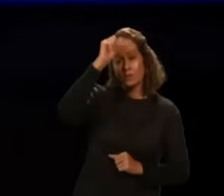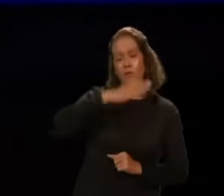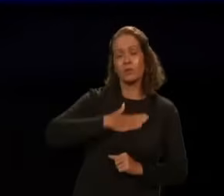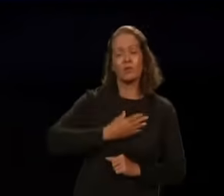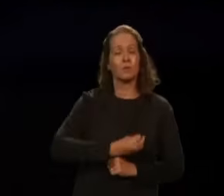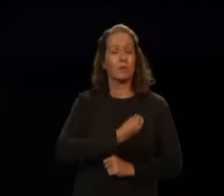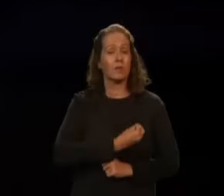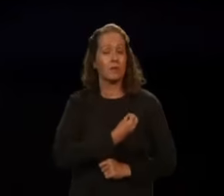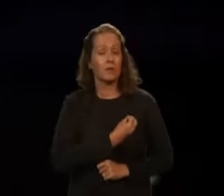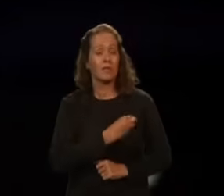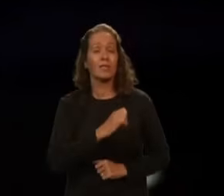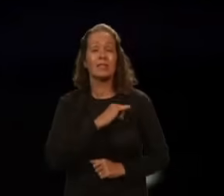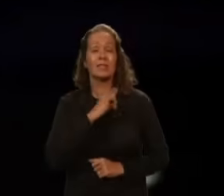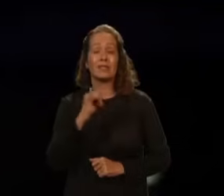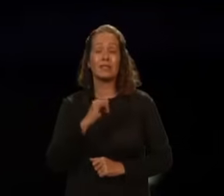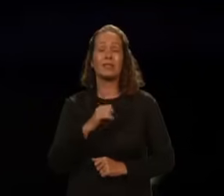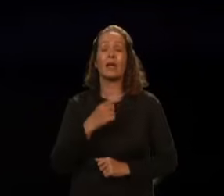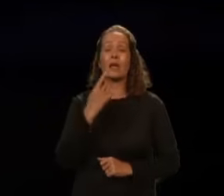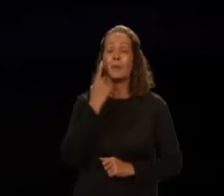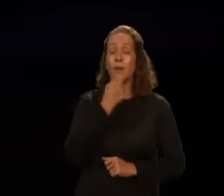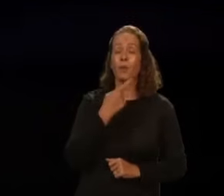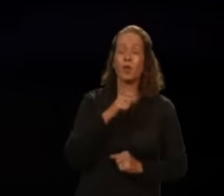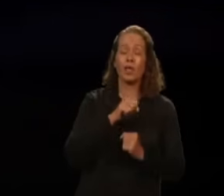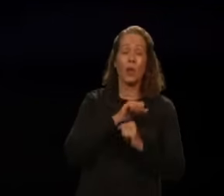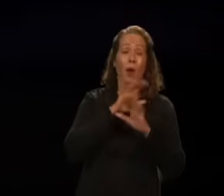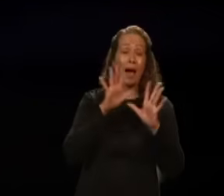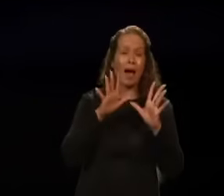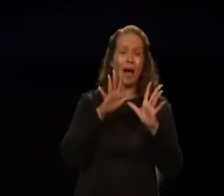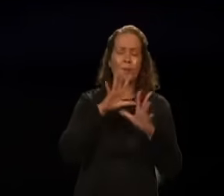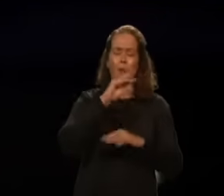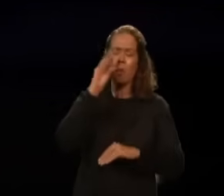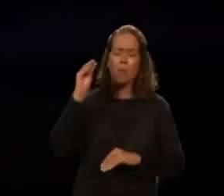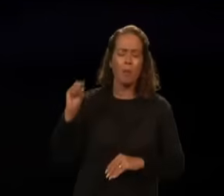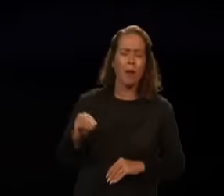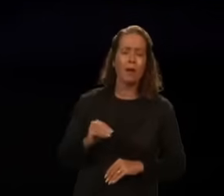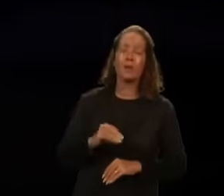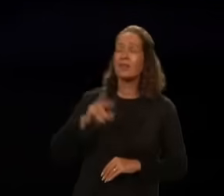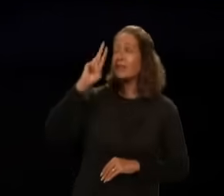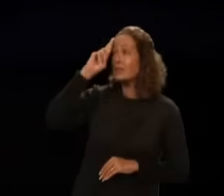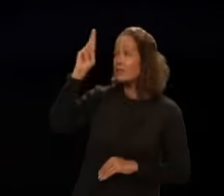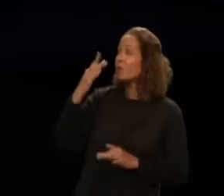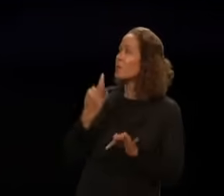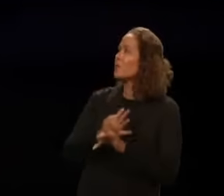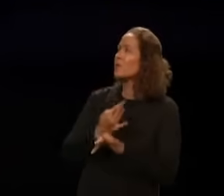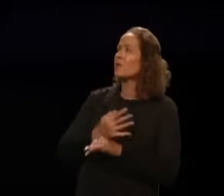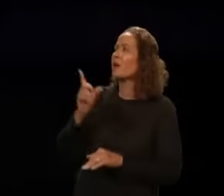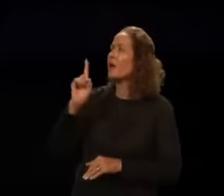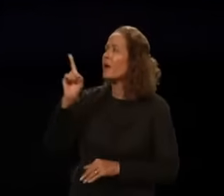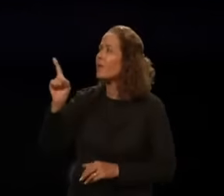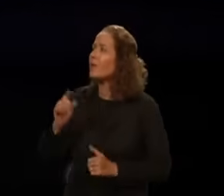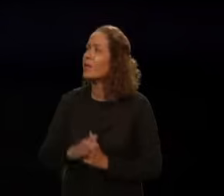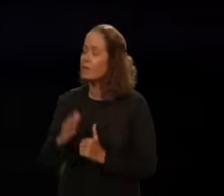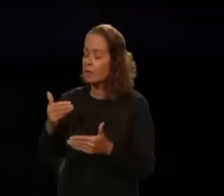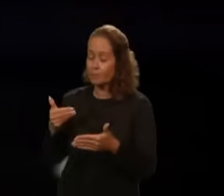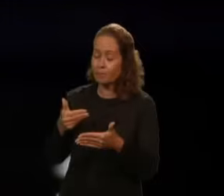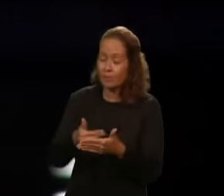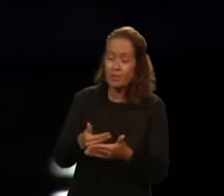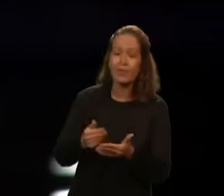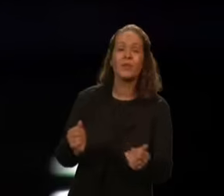abro a minha boca cheia de dente e falo assim: Senhor, eu não aguento mais, geralmente é na próxima curva que o meu milagre